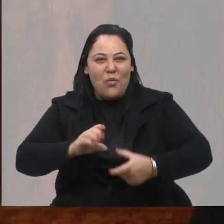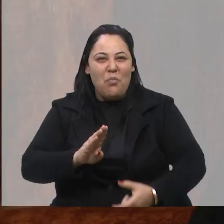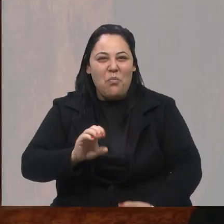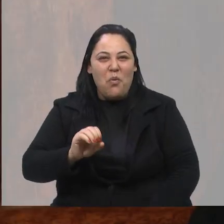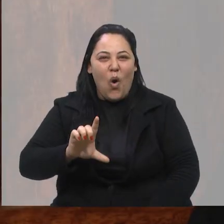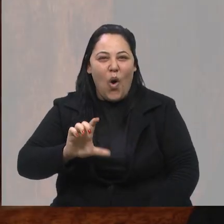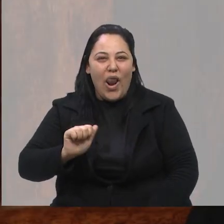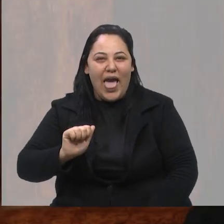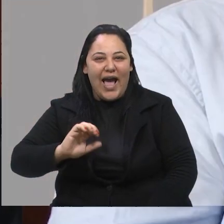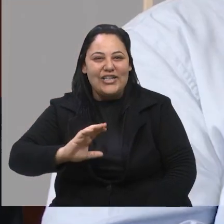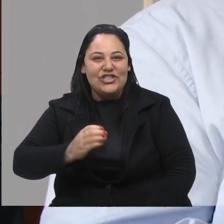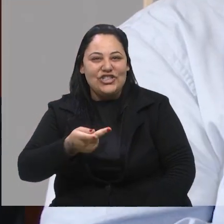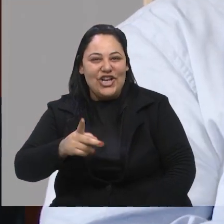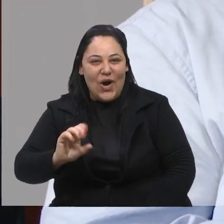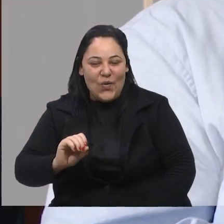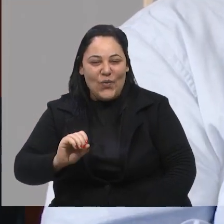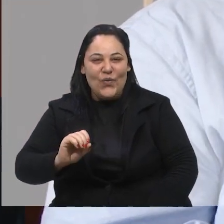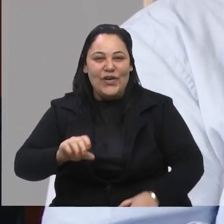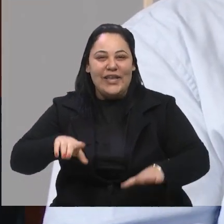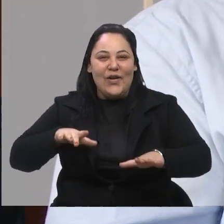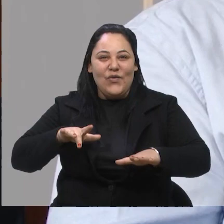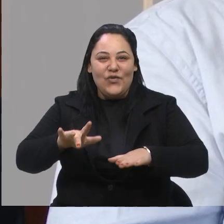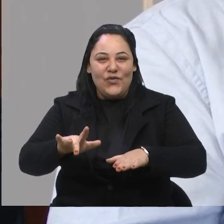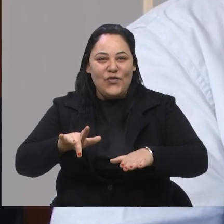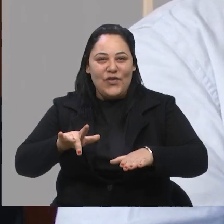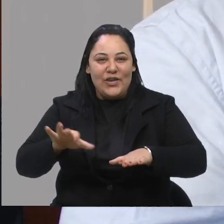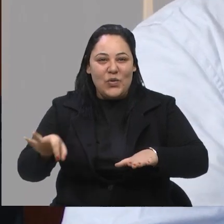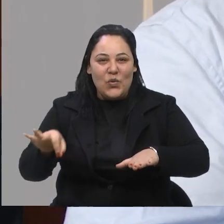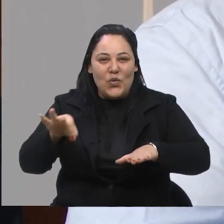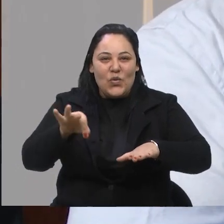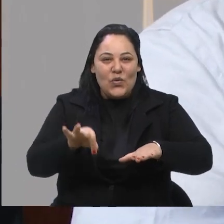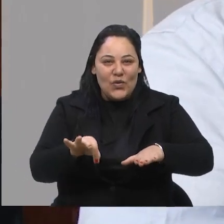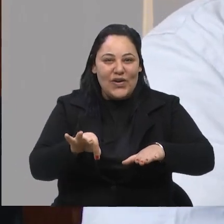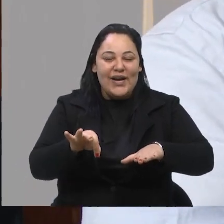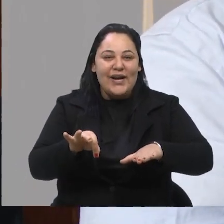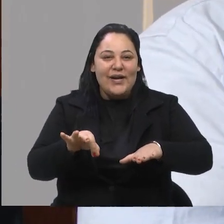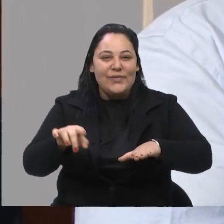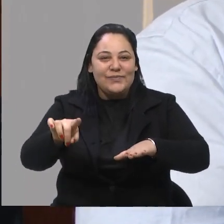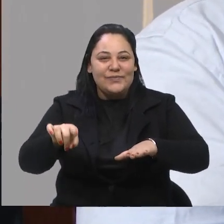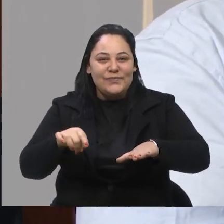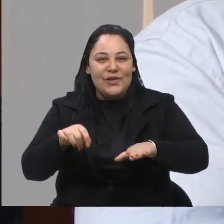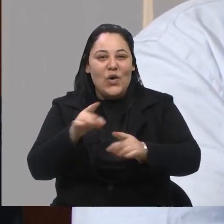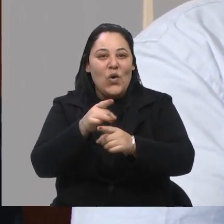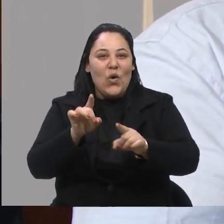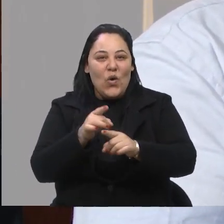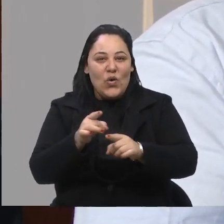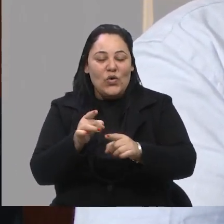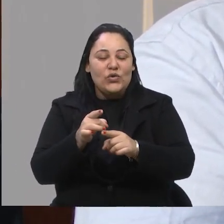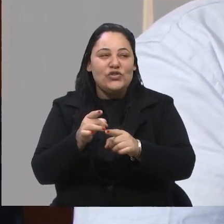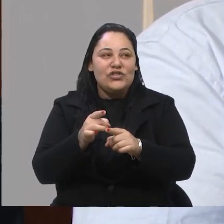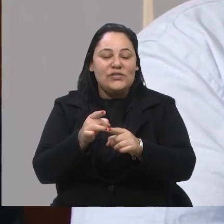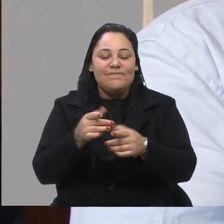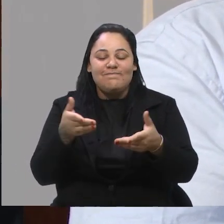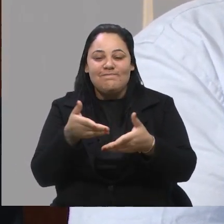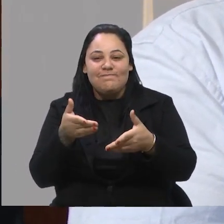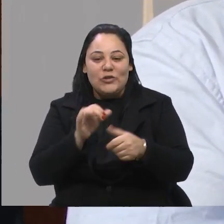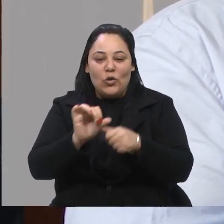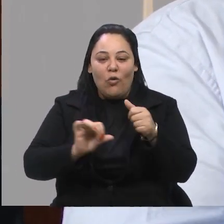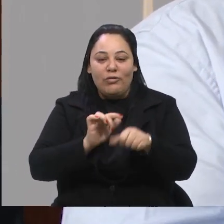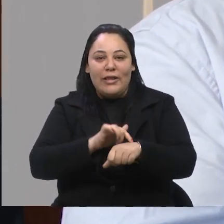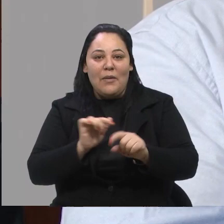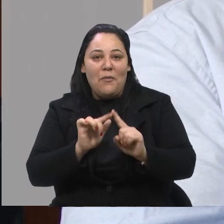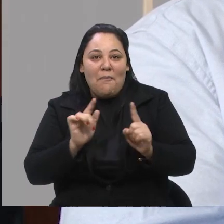O disco de vinil. E hoje, já de um longo tempo, eu compartilhar dessa amizade,